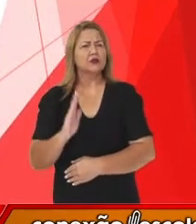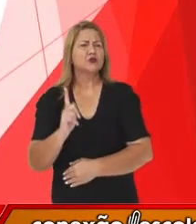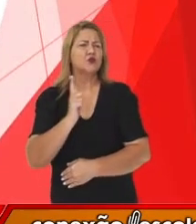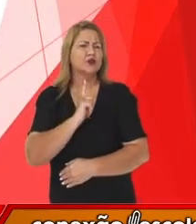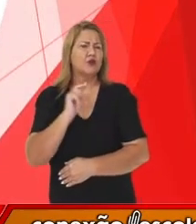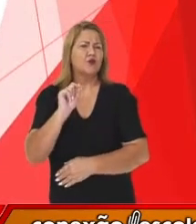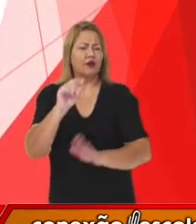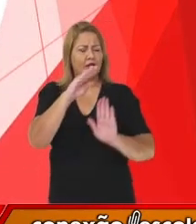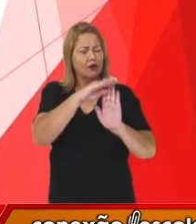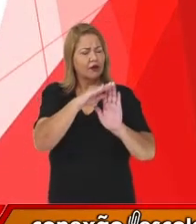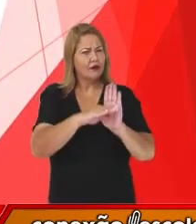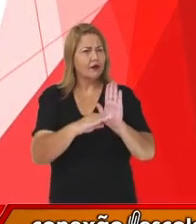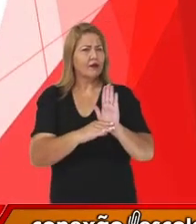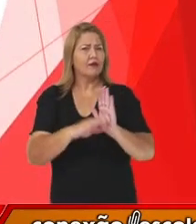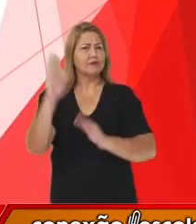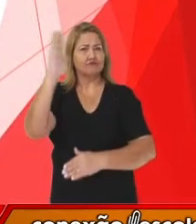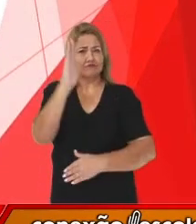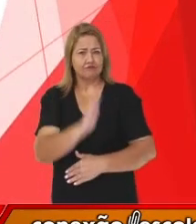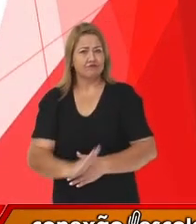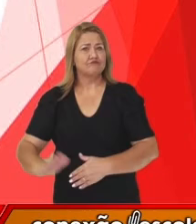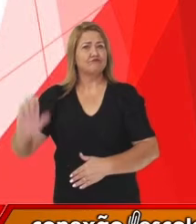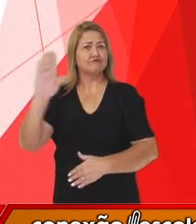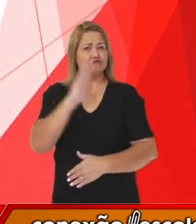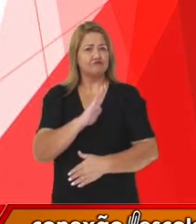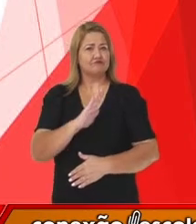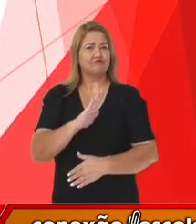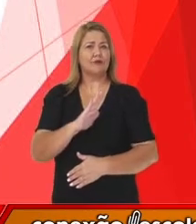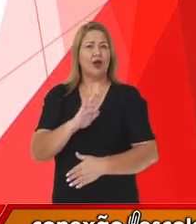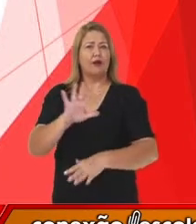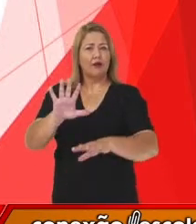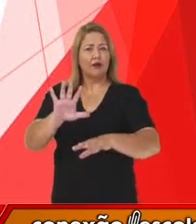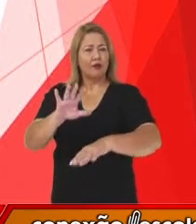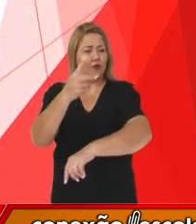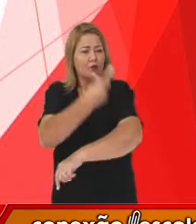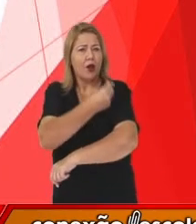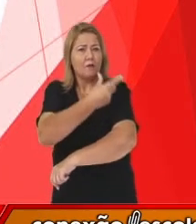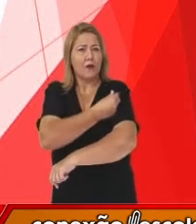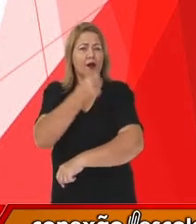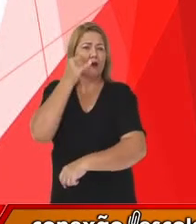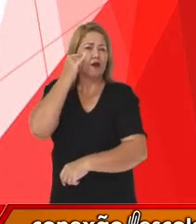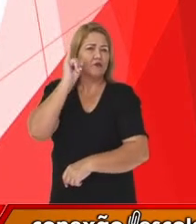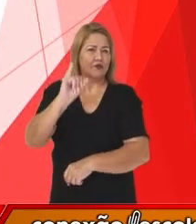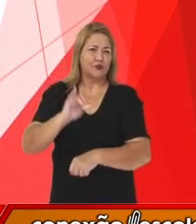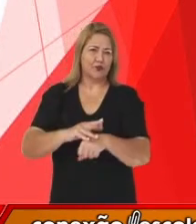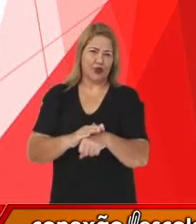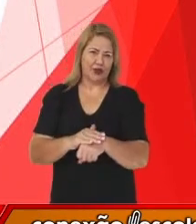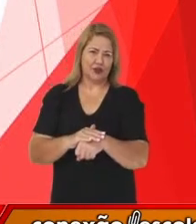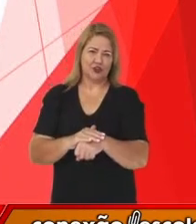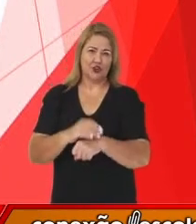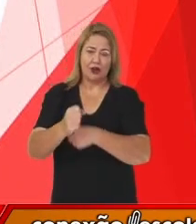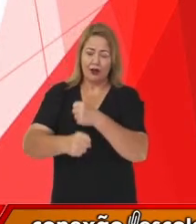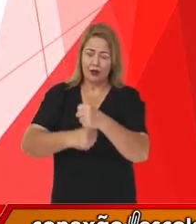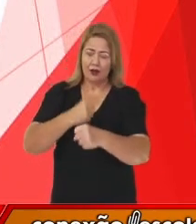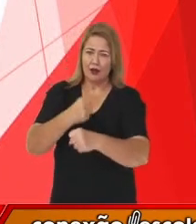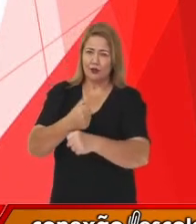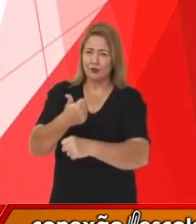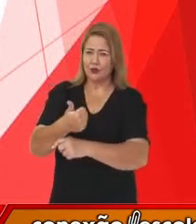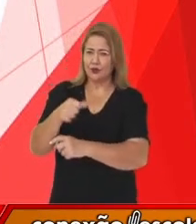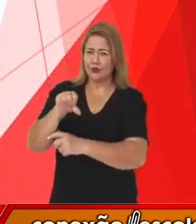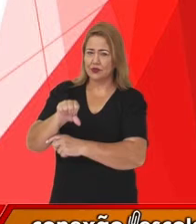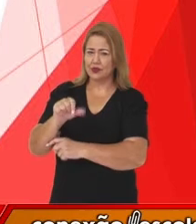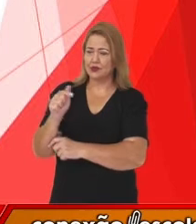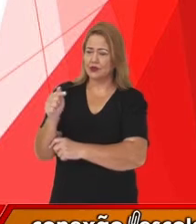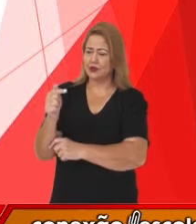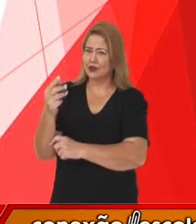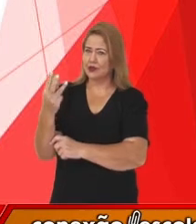Programa Nacional de Imunizações, o PNI, que foi criado em 1973 com o objetivo, dentre